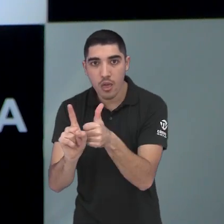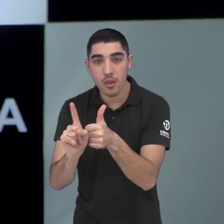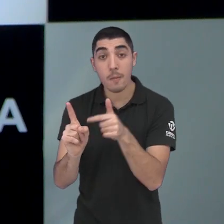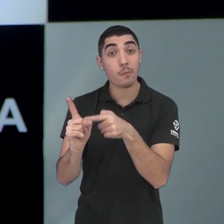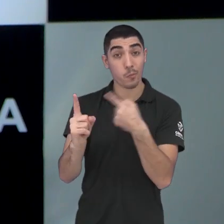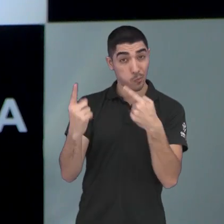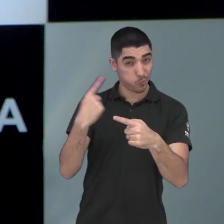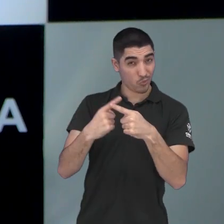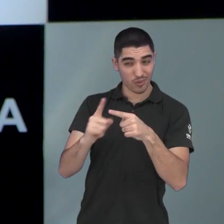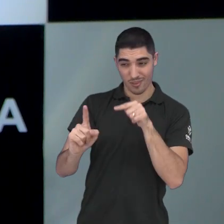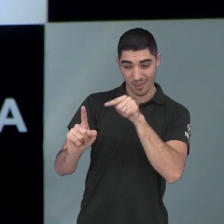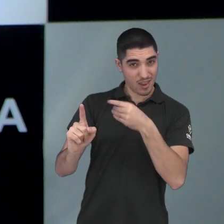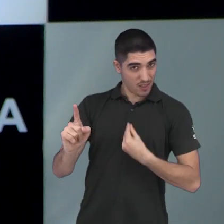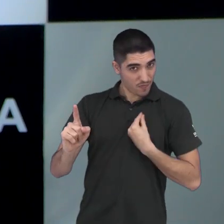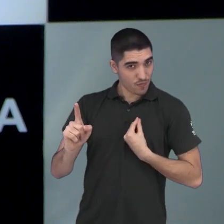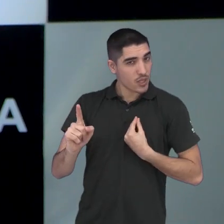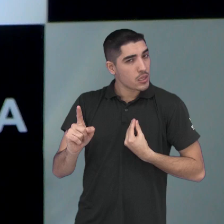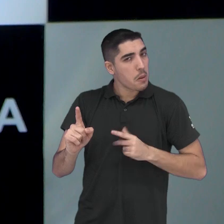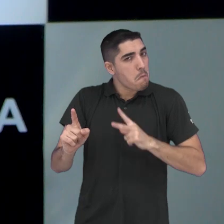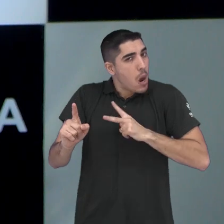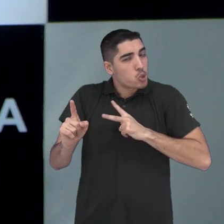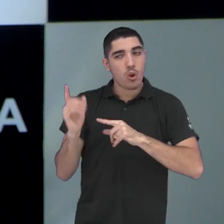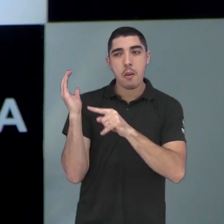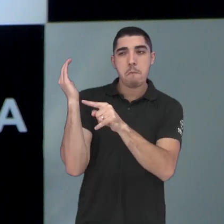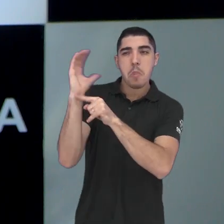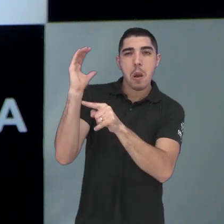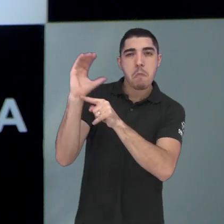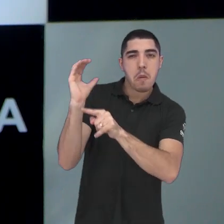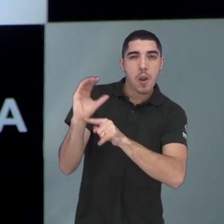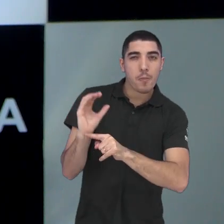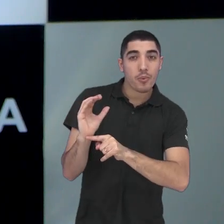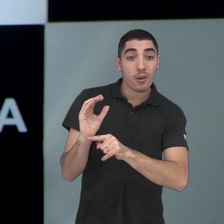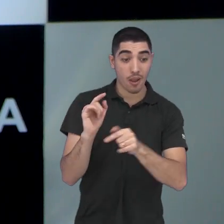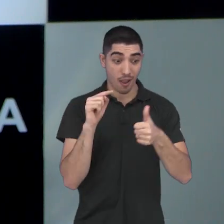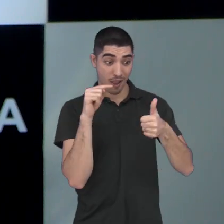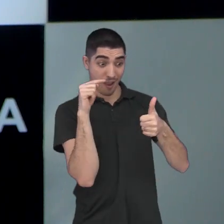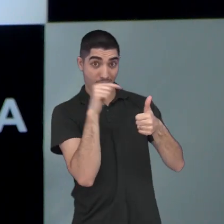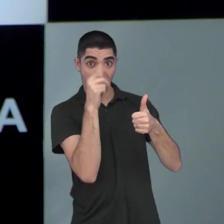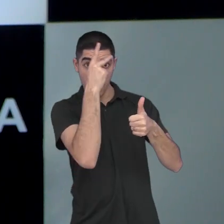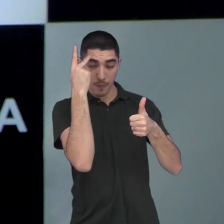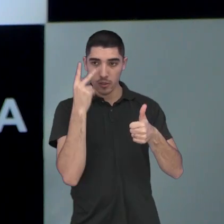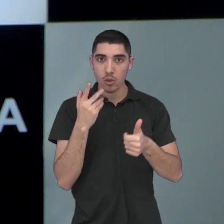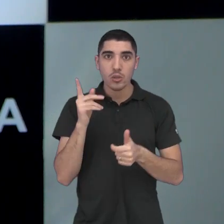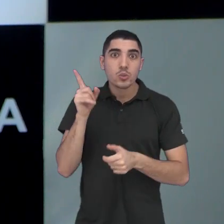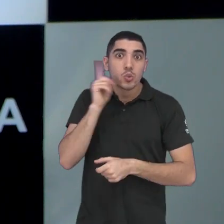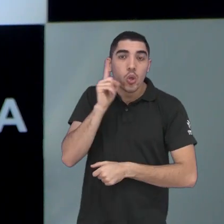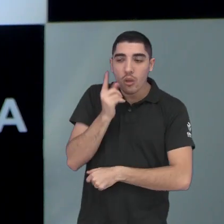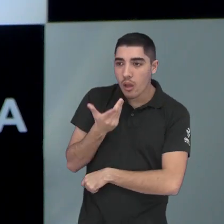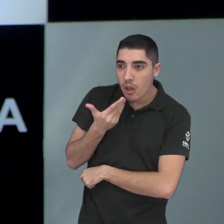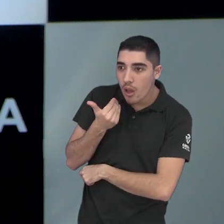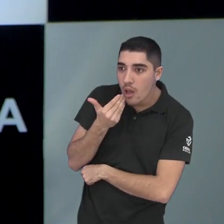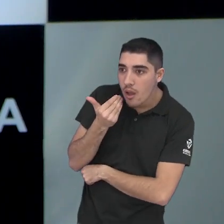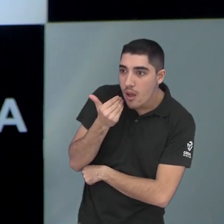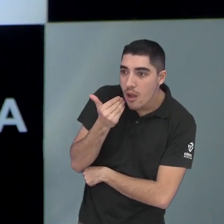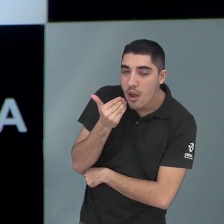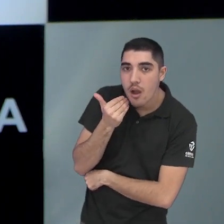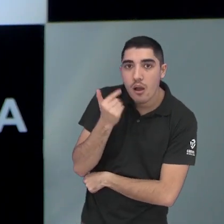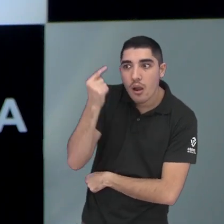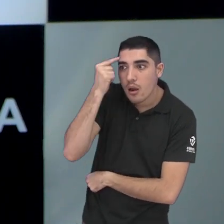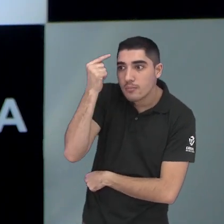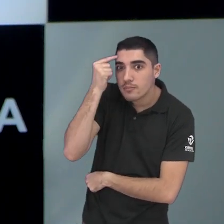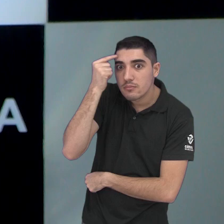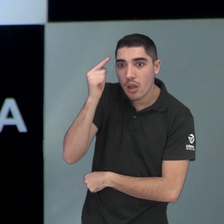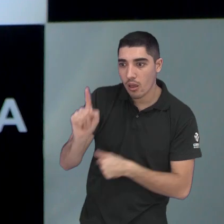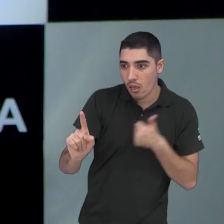vida pessoal E aí de repente por vários motivos né Essa pessoa começa a se tornar ali um ter